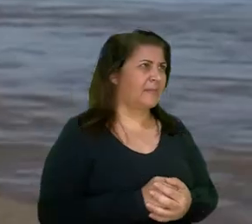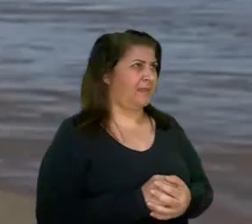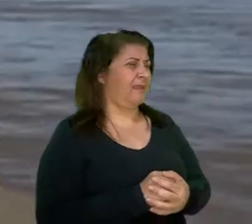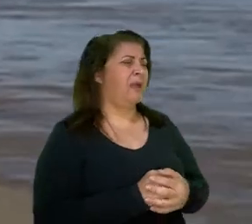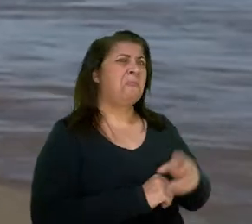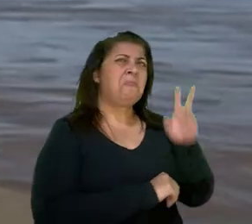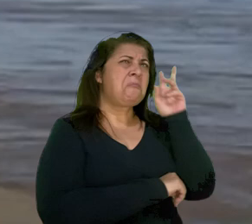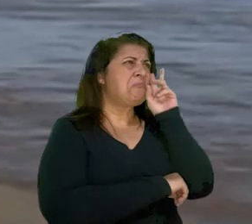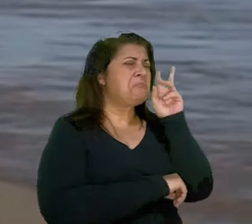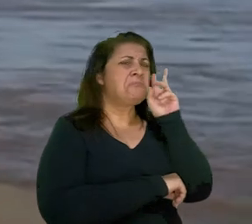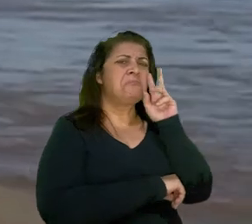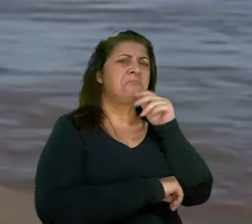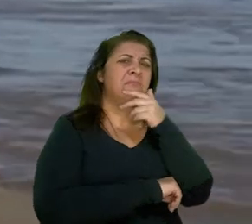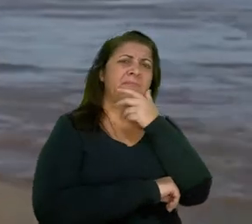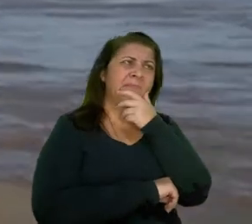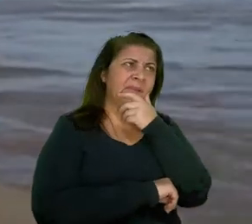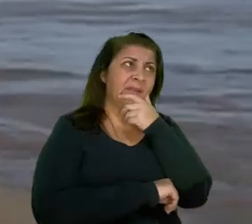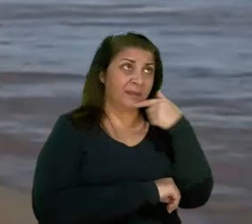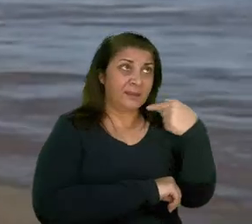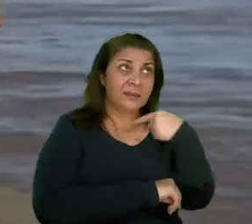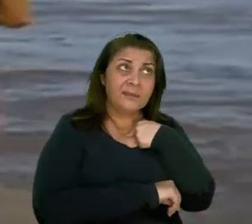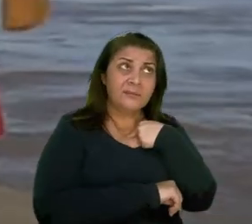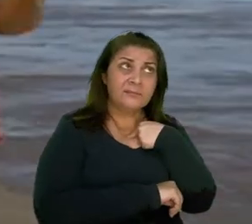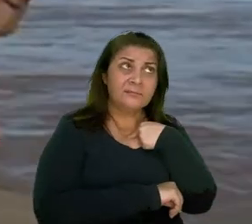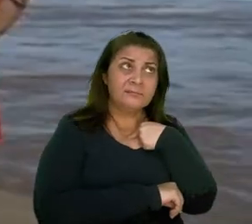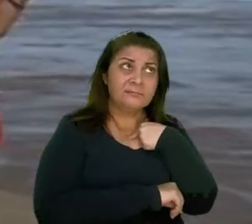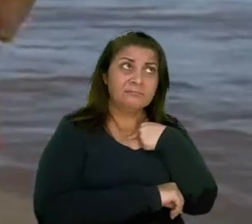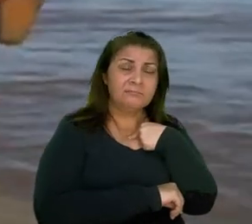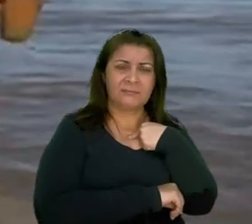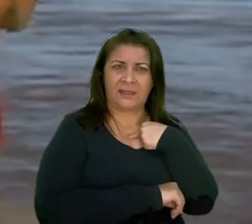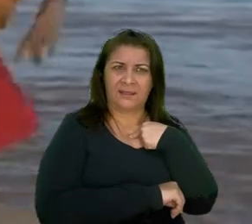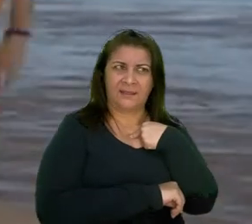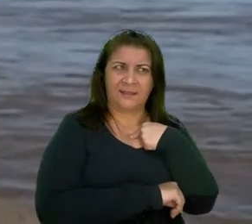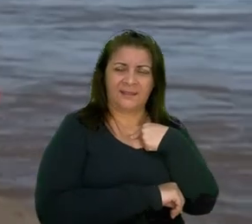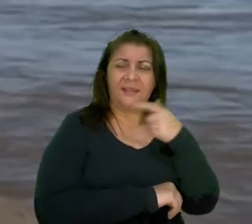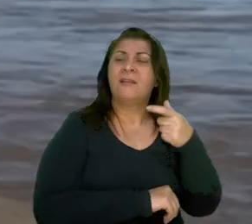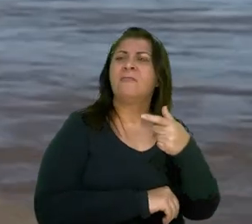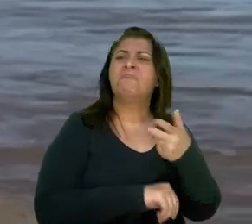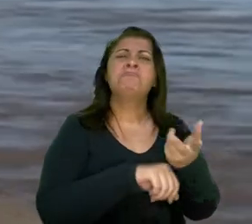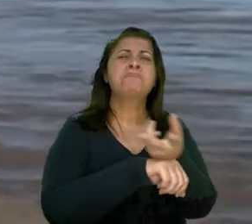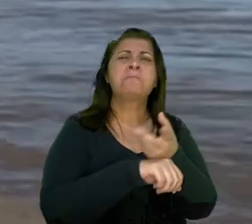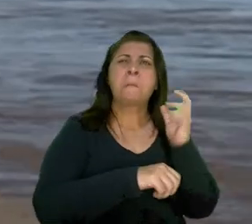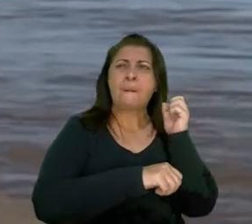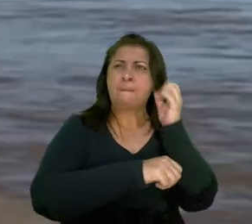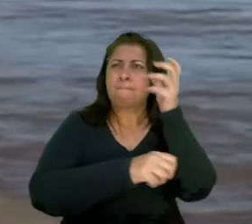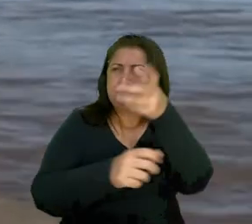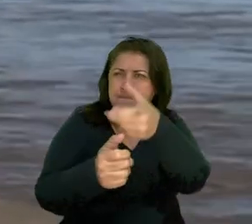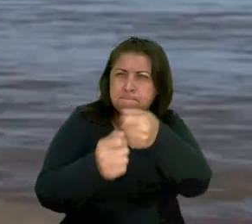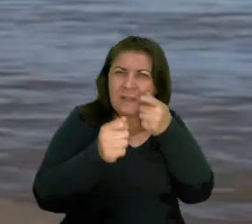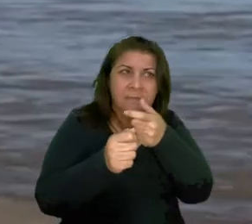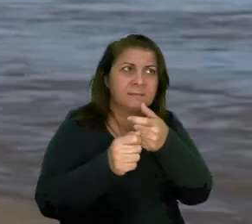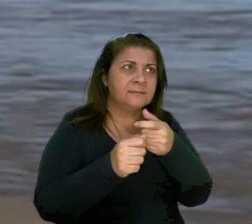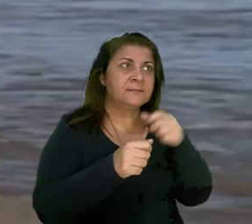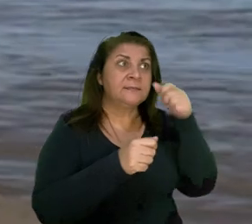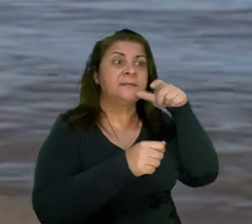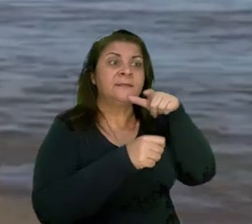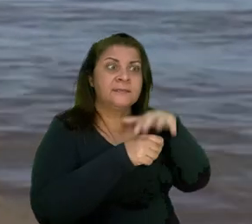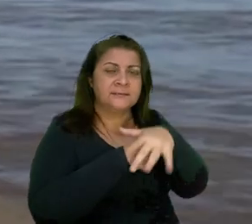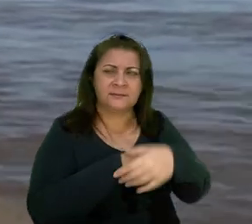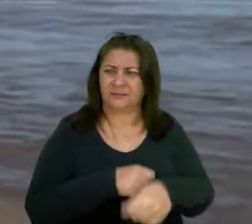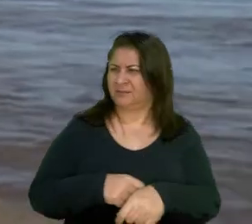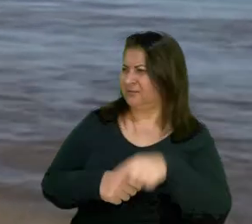Não me lembrava, sou... E eu? Sou caçador de nascentes. Caçador